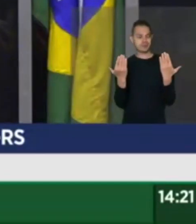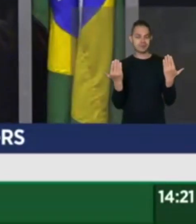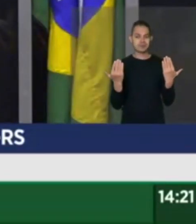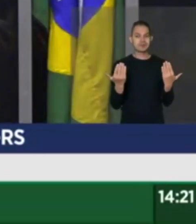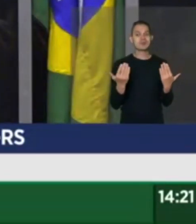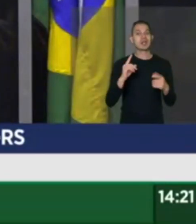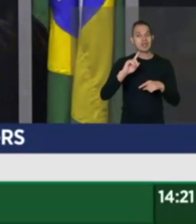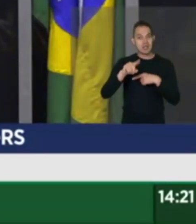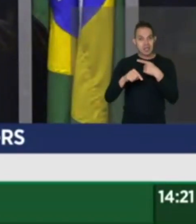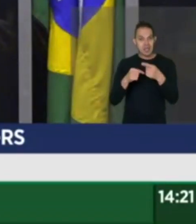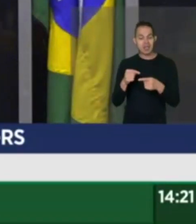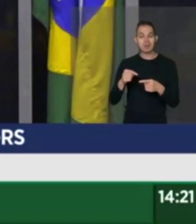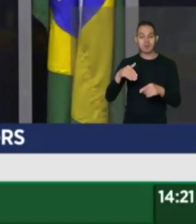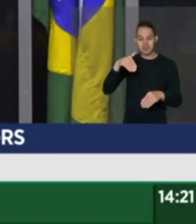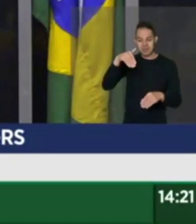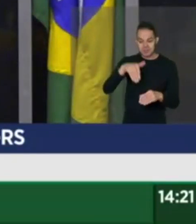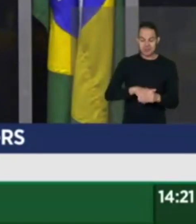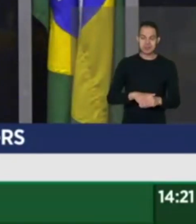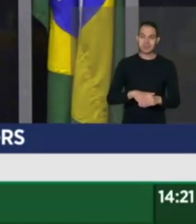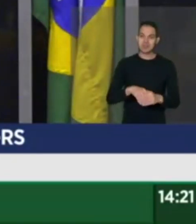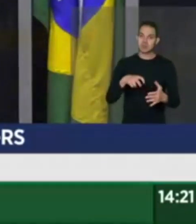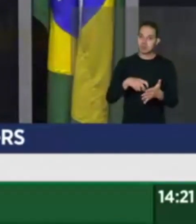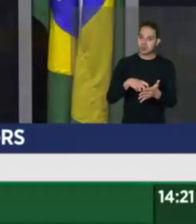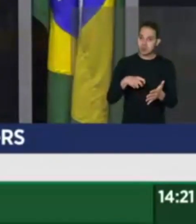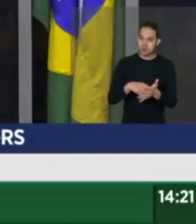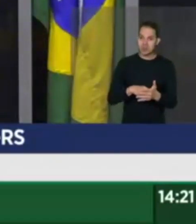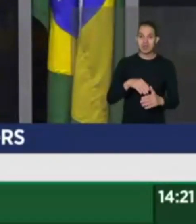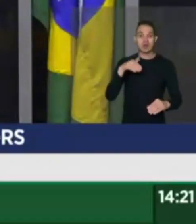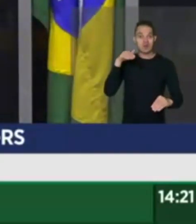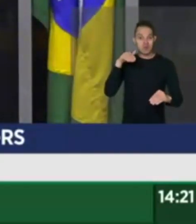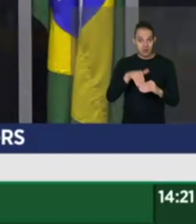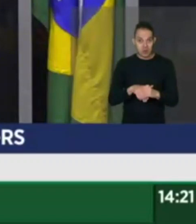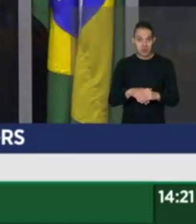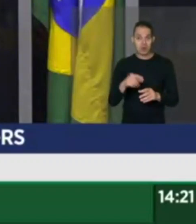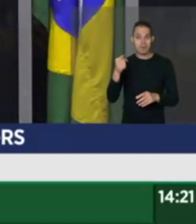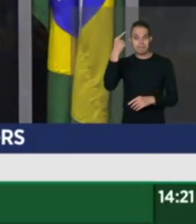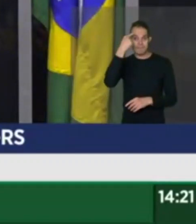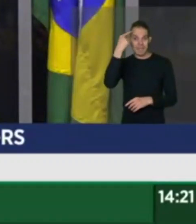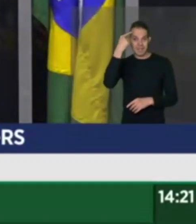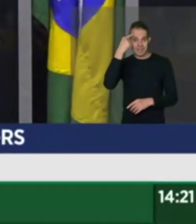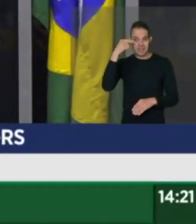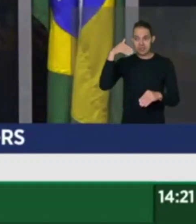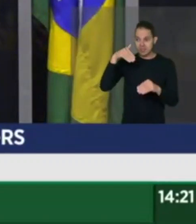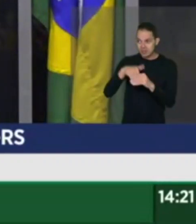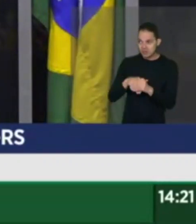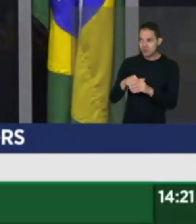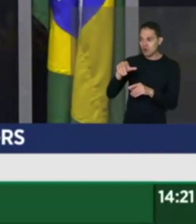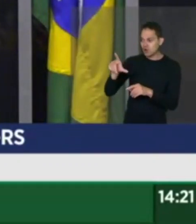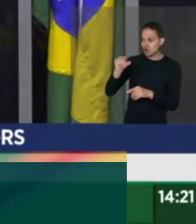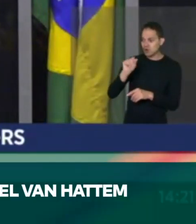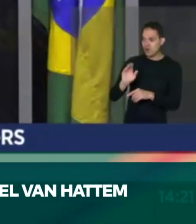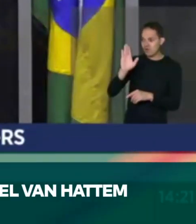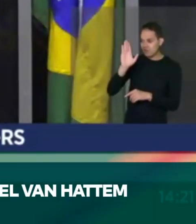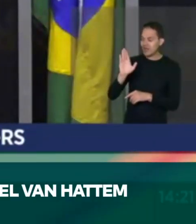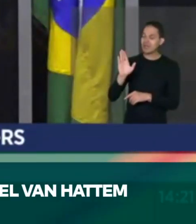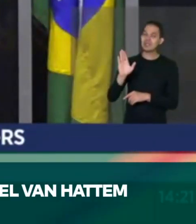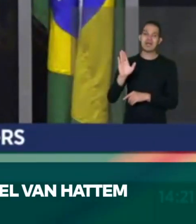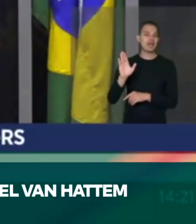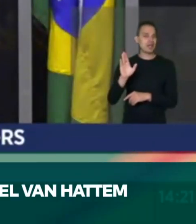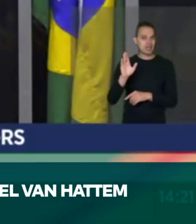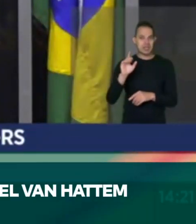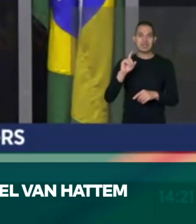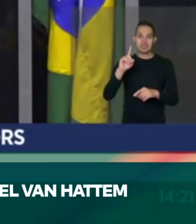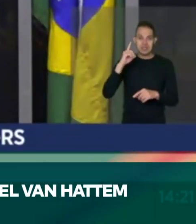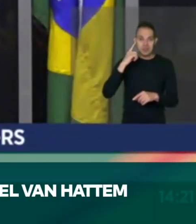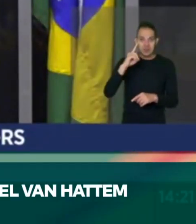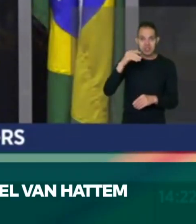cobrada, eu tenho certeza disso. Quem votou achando que ganharia votos com essas propostas, pode esperar o dia das eleições, porque o